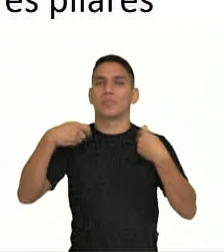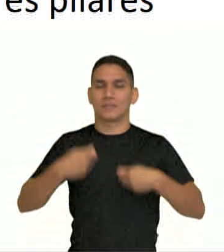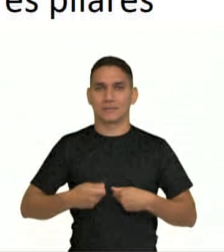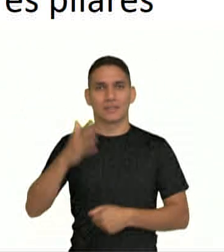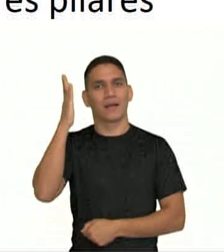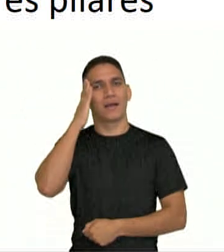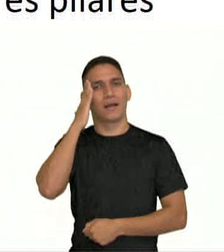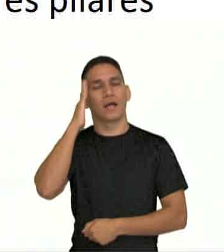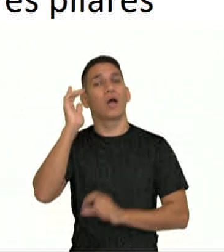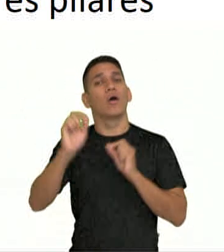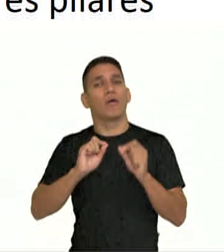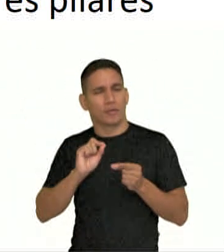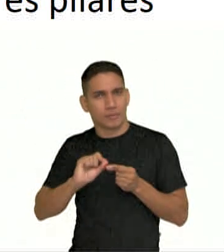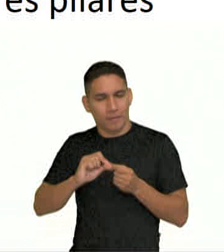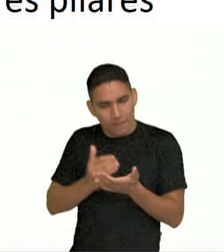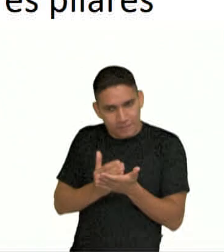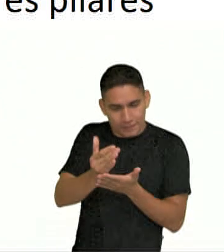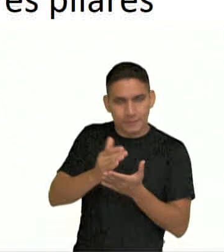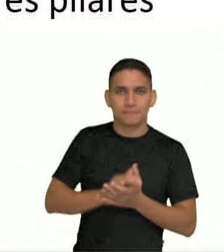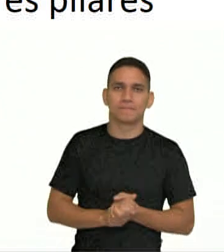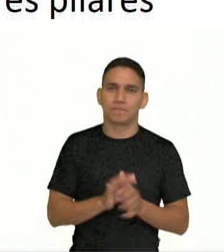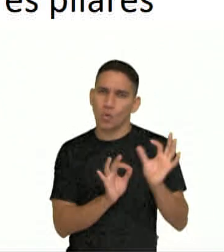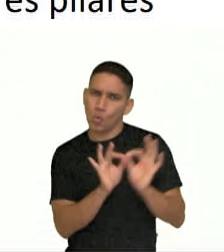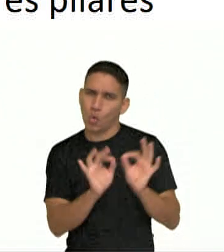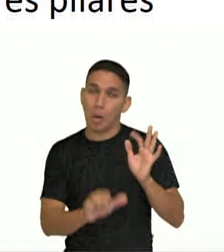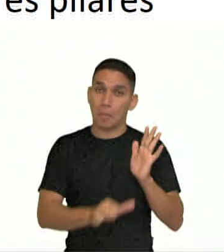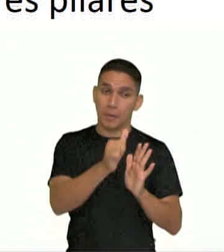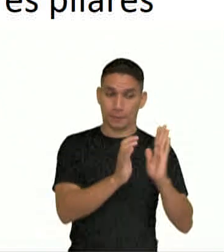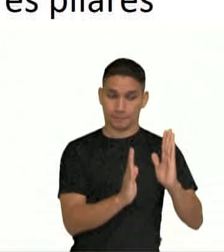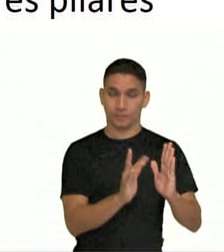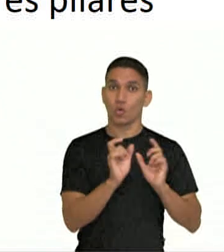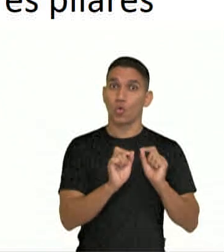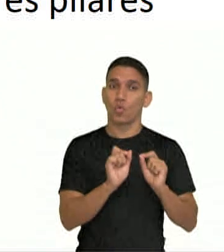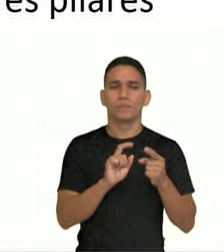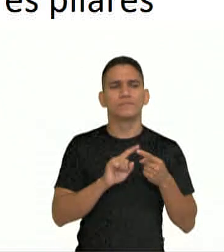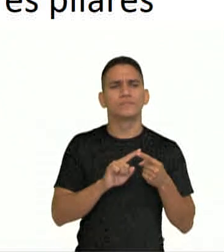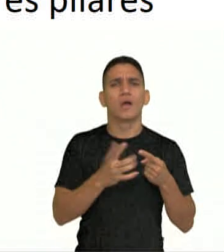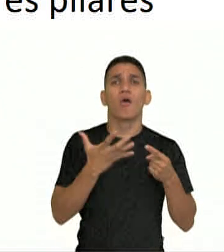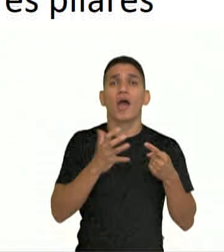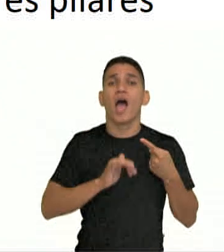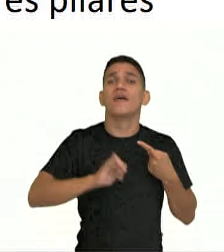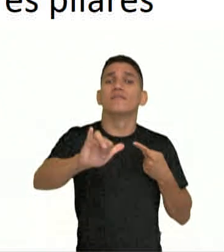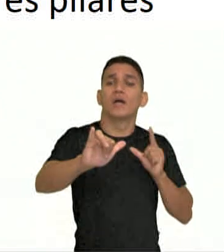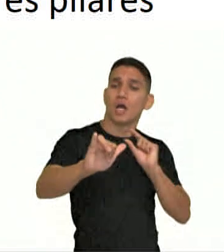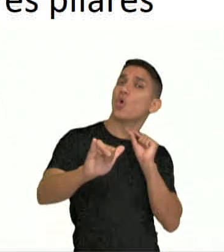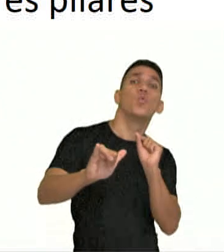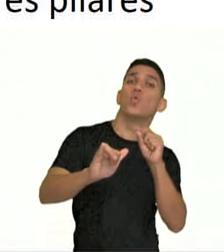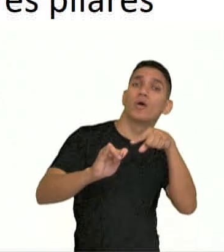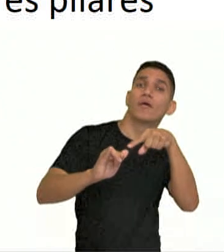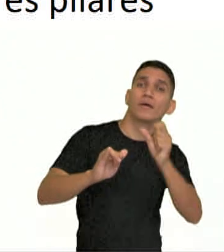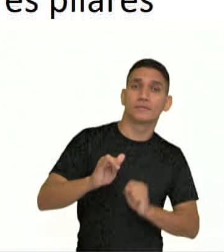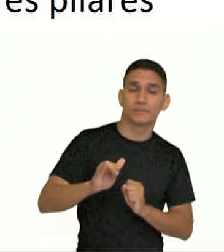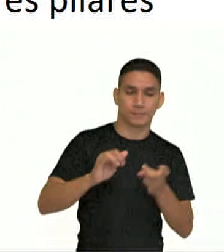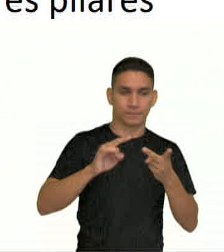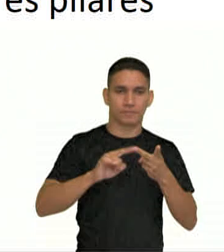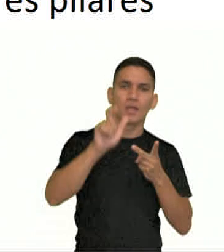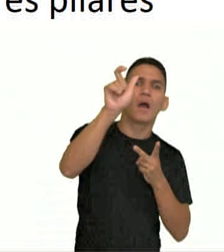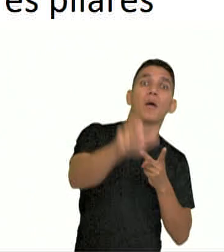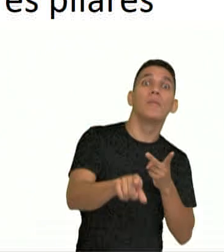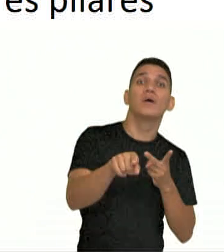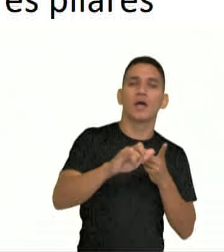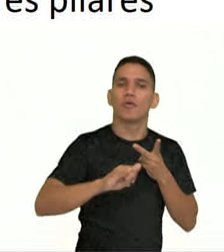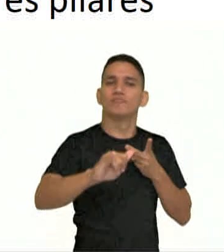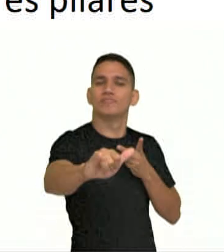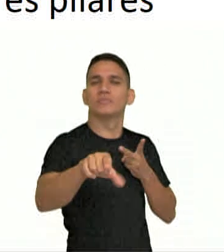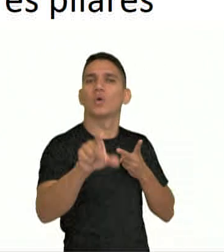gente precisa, para dar início. Então, o primeiro, o que quer comunicar, para quem quer enviar